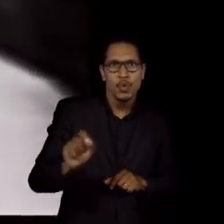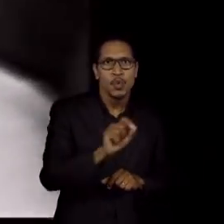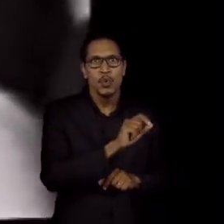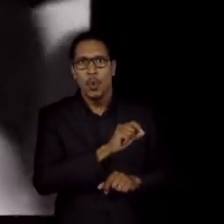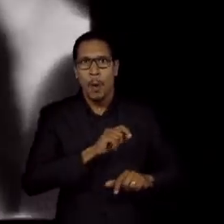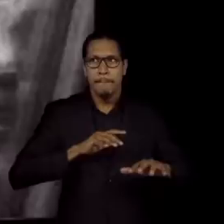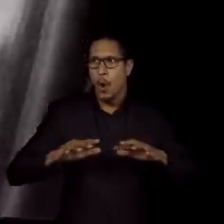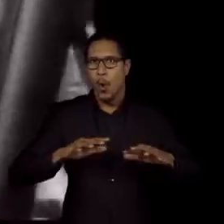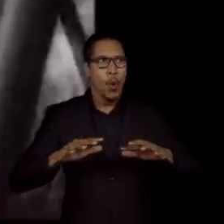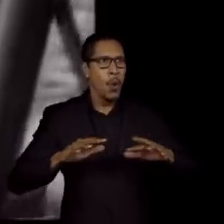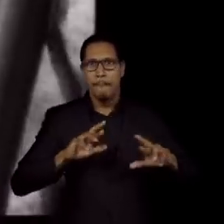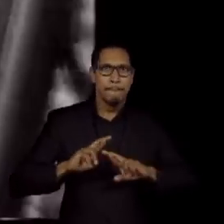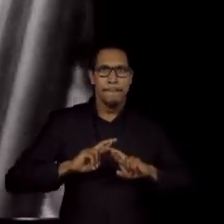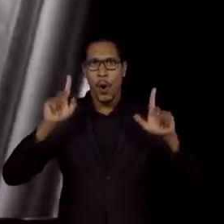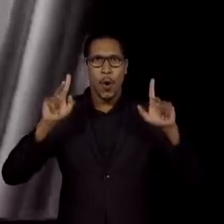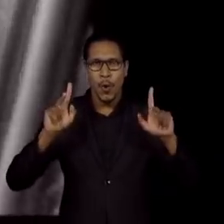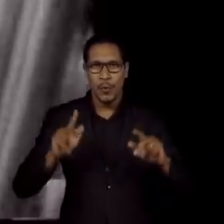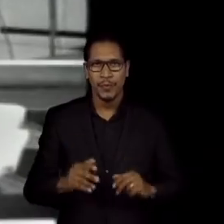planeta.